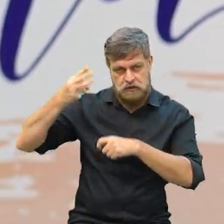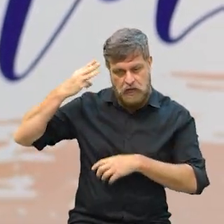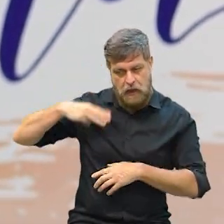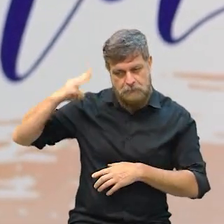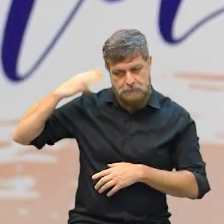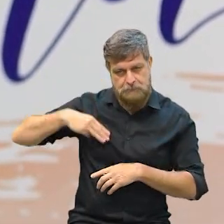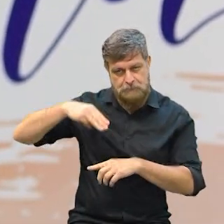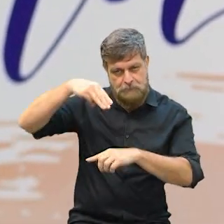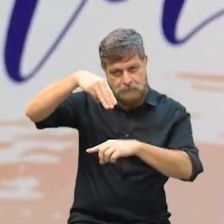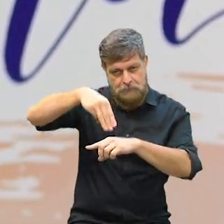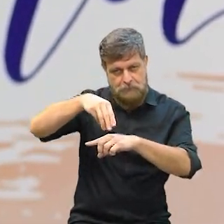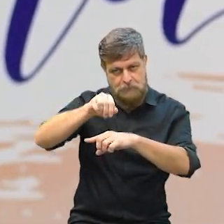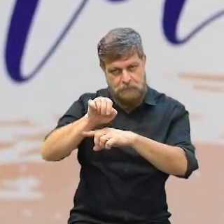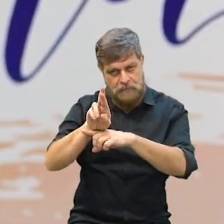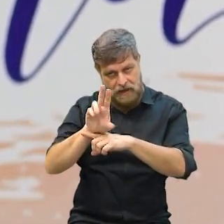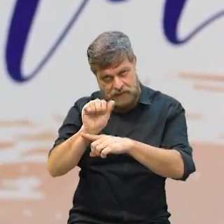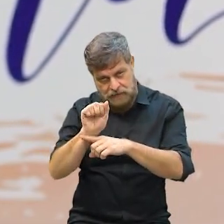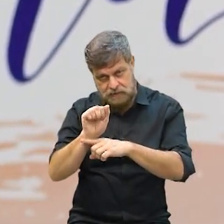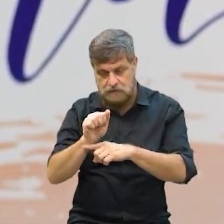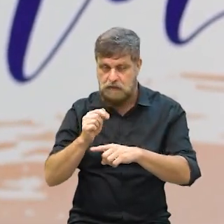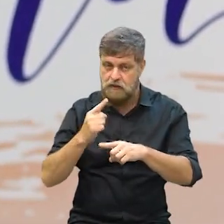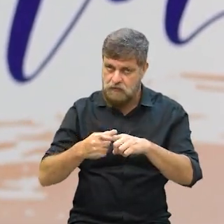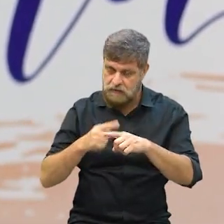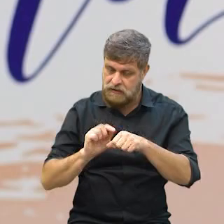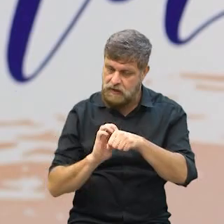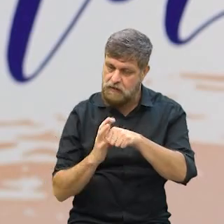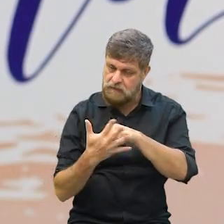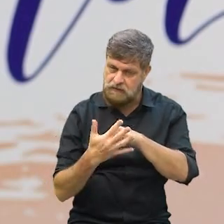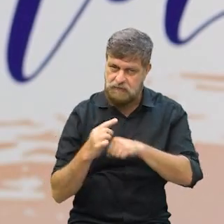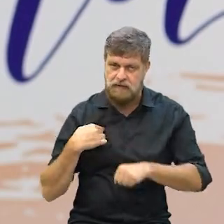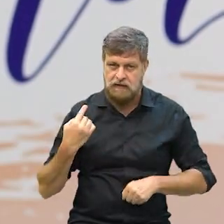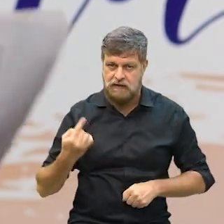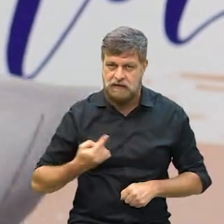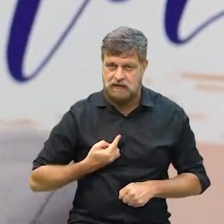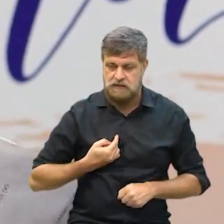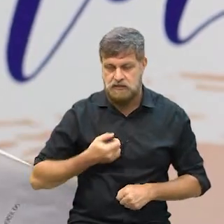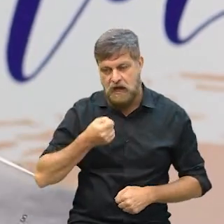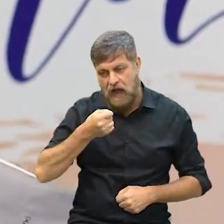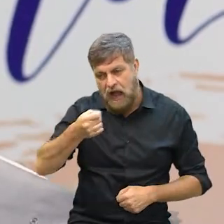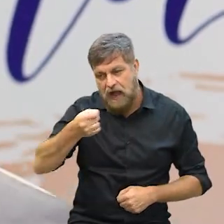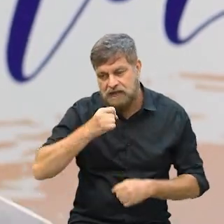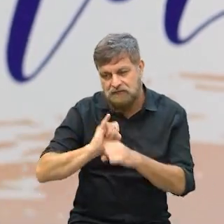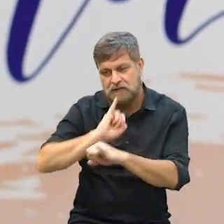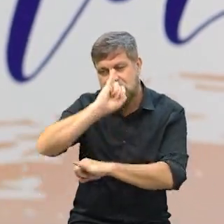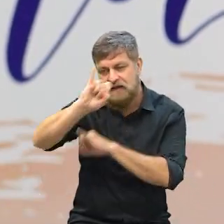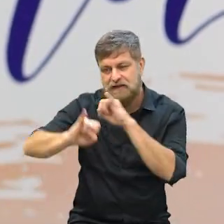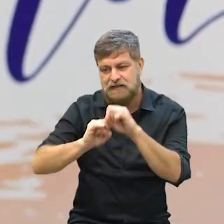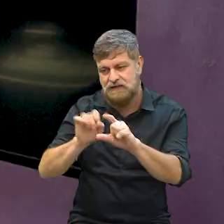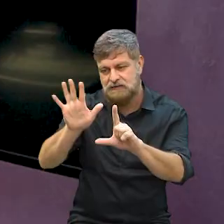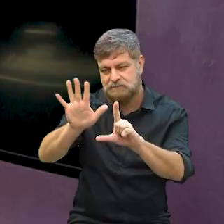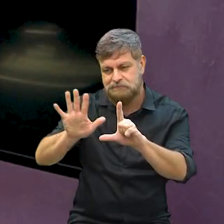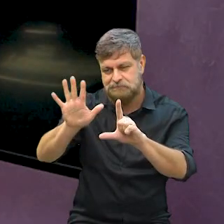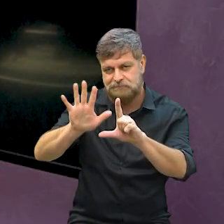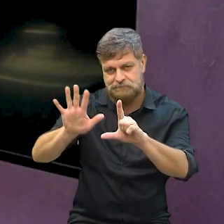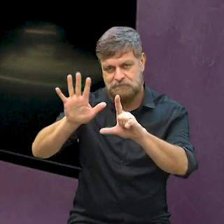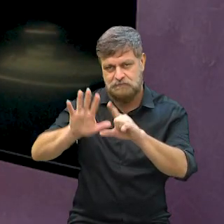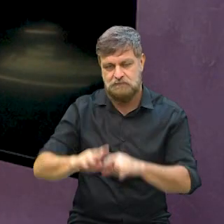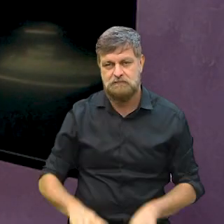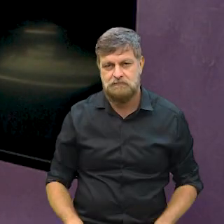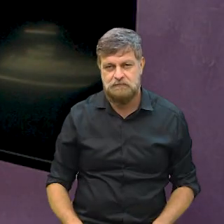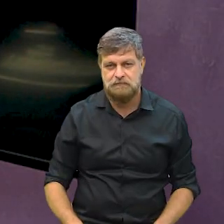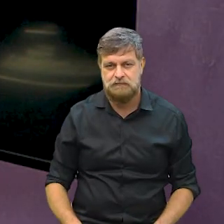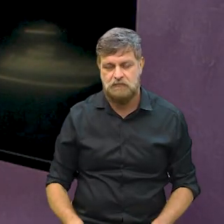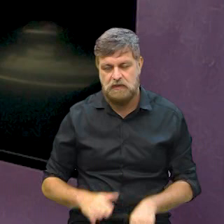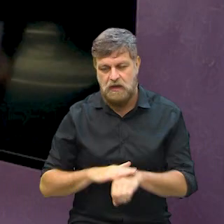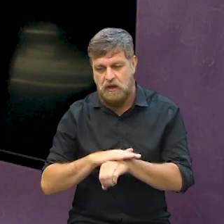Saad de Ávila Morales. Por causa da pandemia, eu lembro sempre que a gente está assim, fazendo as entrevistas de maneira remota. E antes da gente